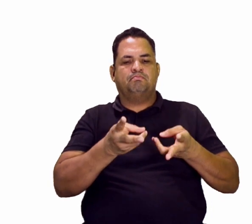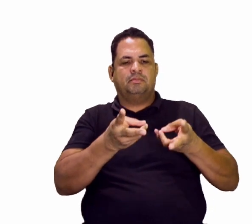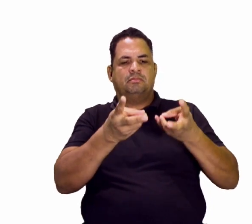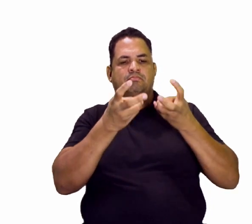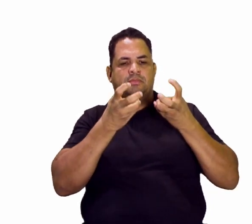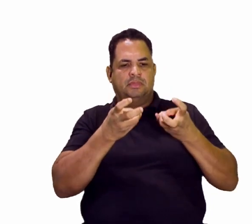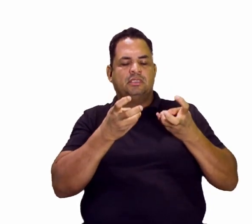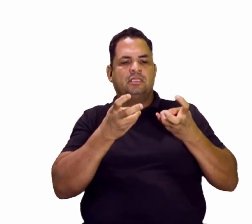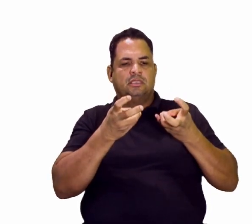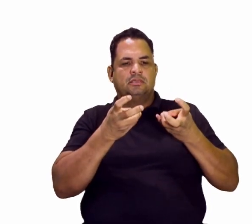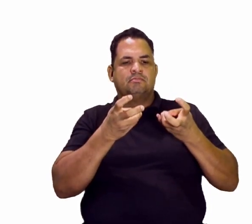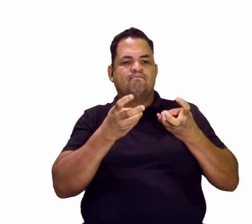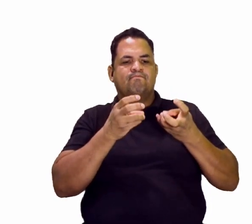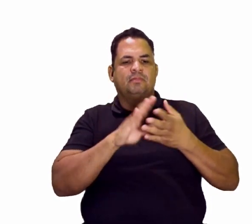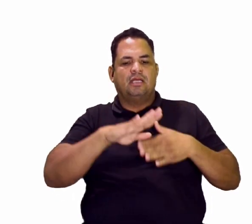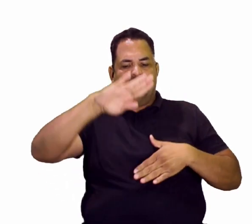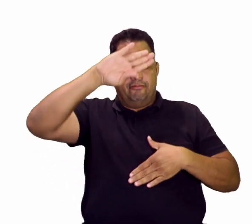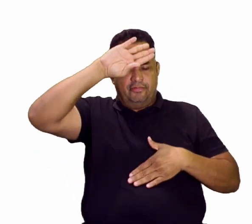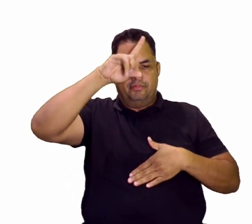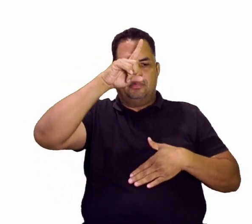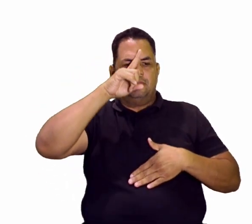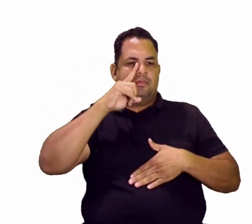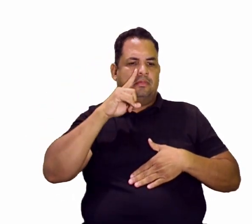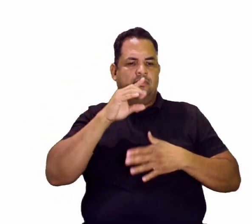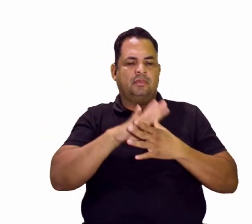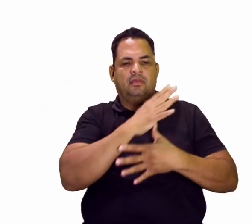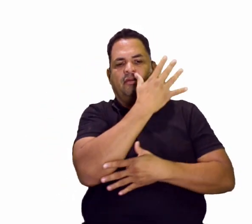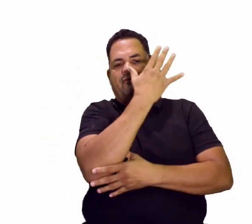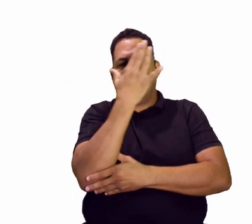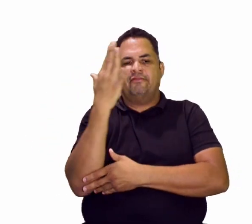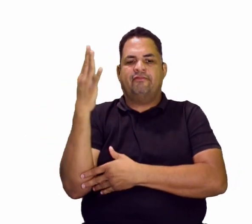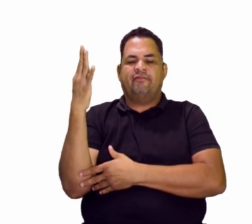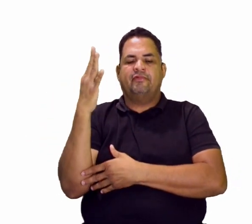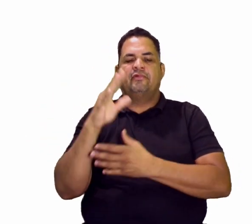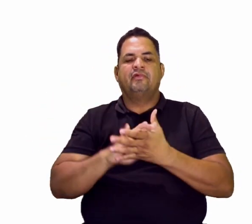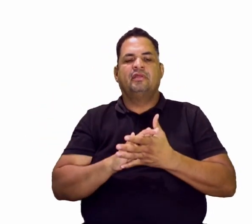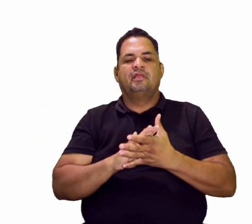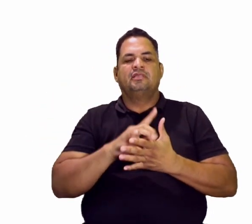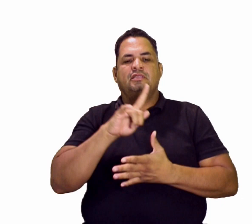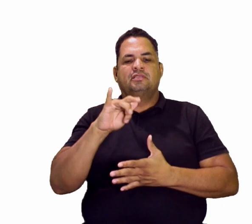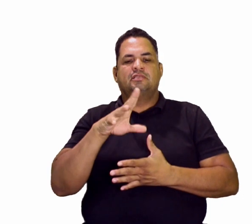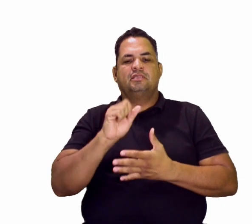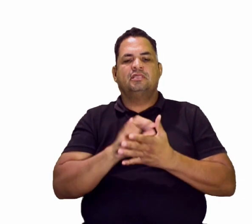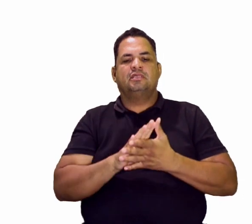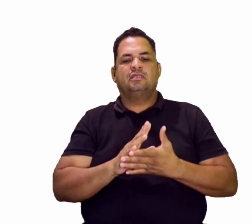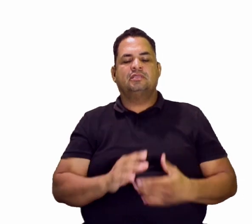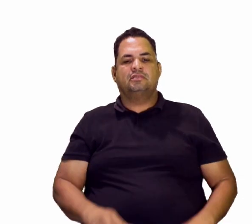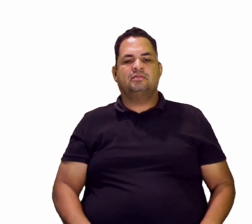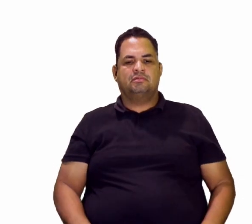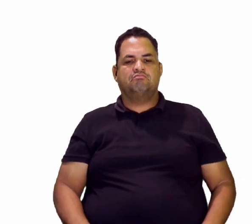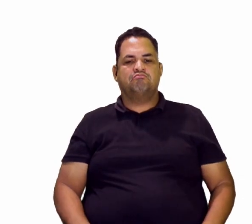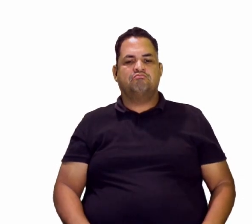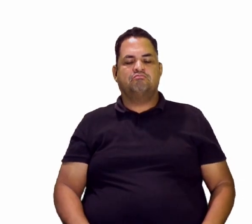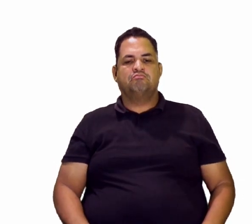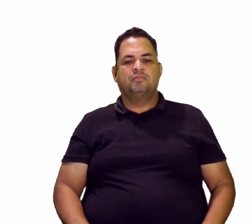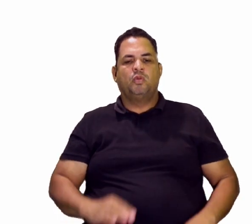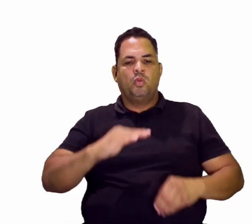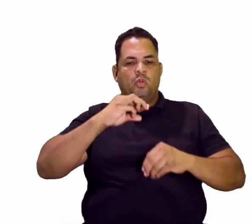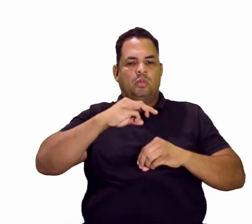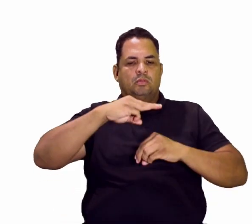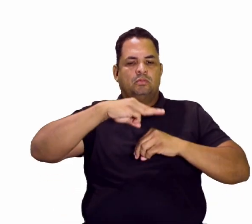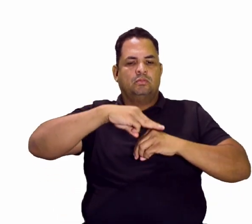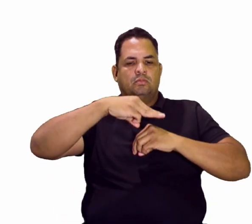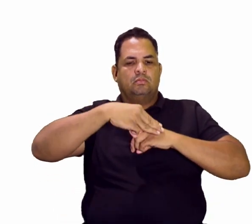febre amarela na floresta Zika, por isso Zika vírus. Tá? Olha só que legal, né? Então, a